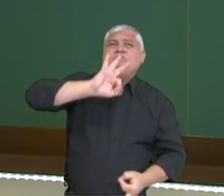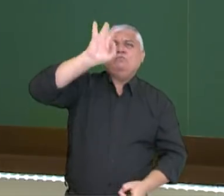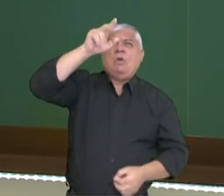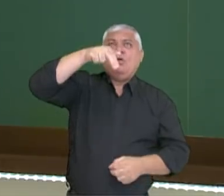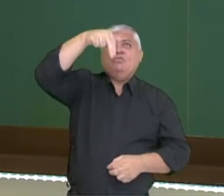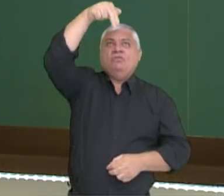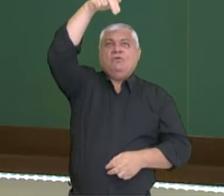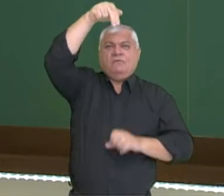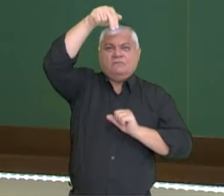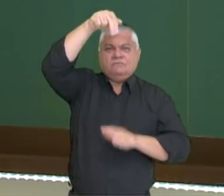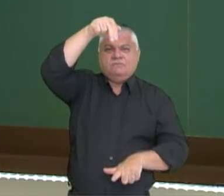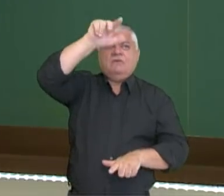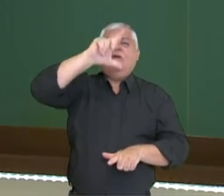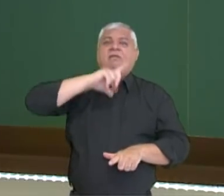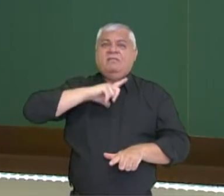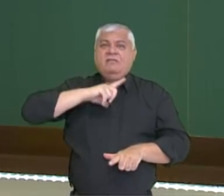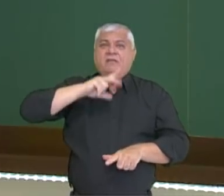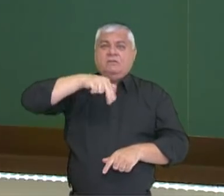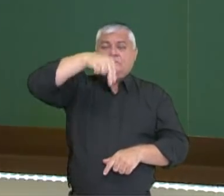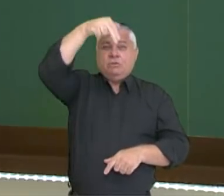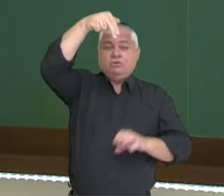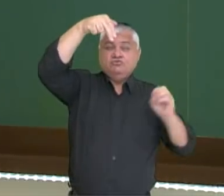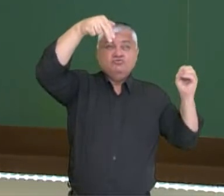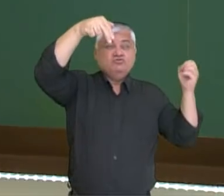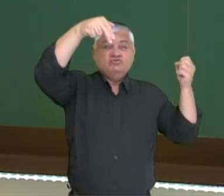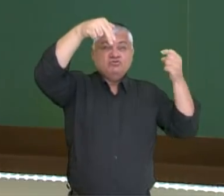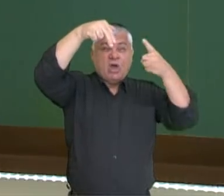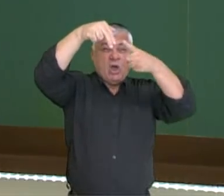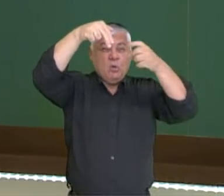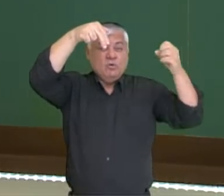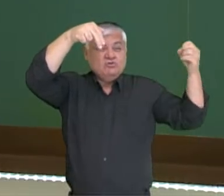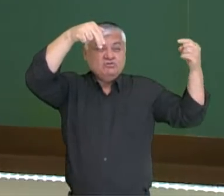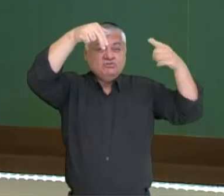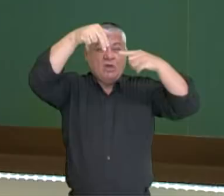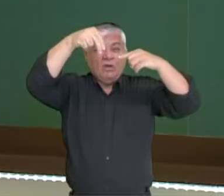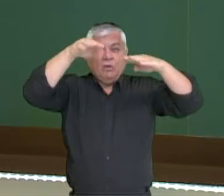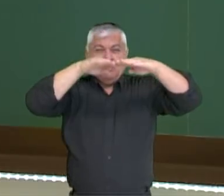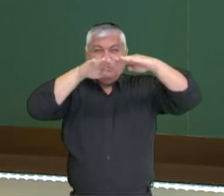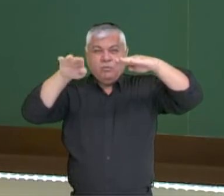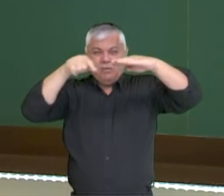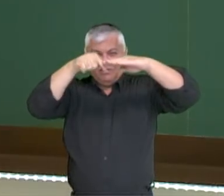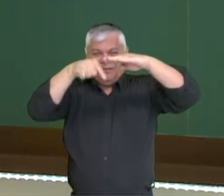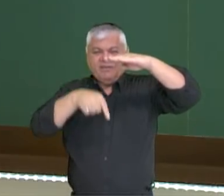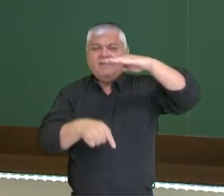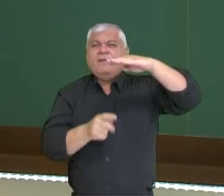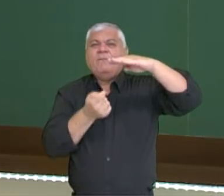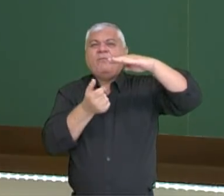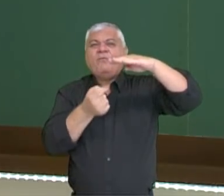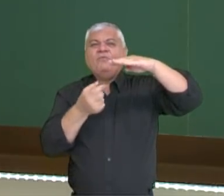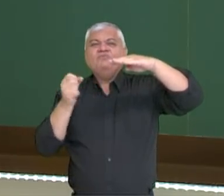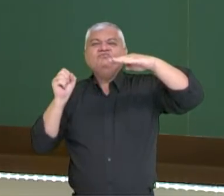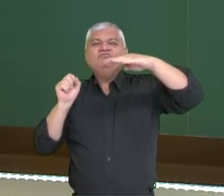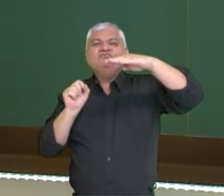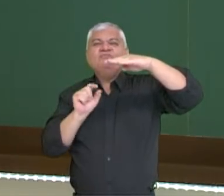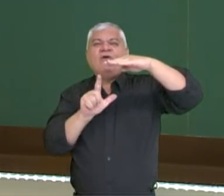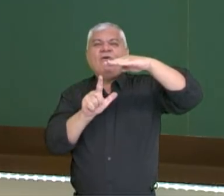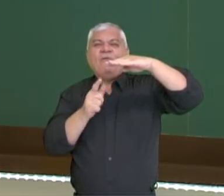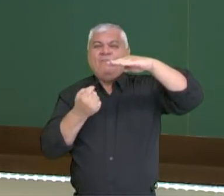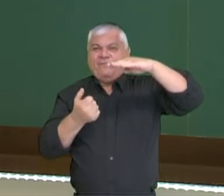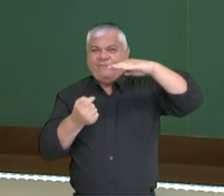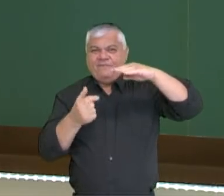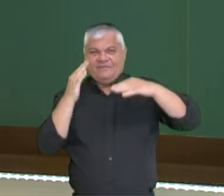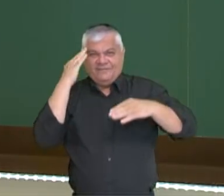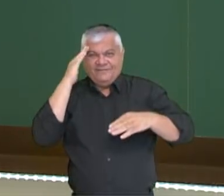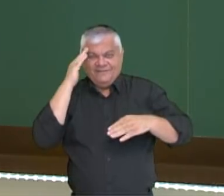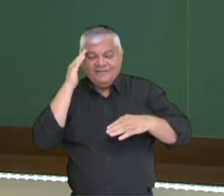ter áreas que estão na parte que o Sol mais aquece o planeta e outras áreas menos aquecidas, portanto com temperaturas